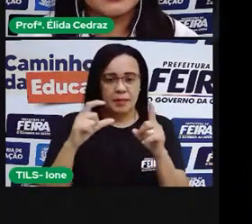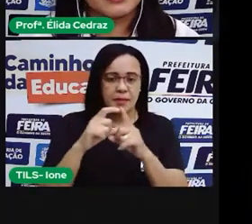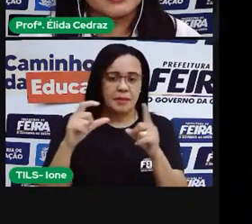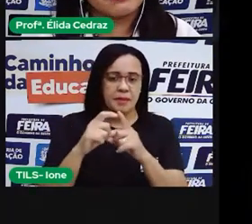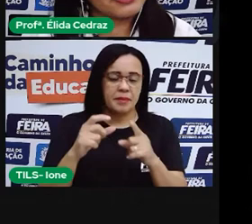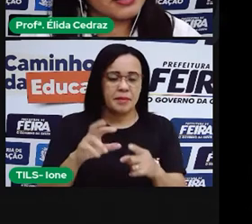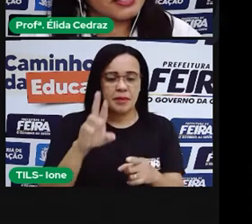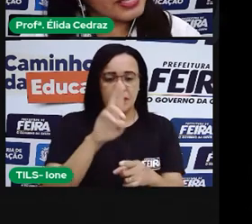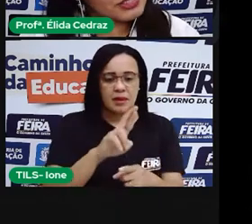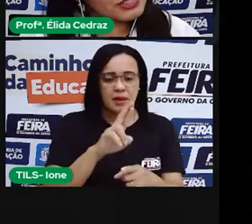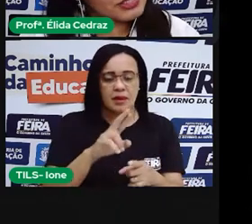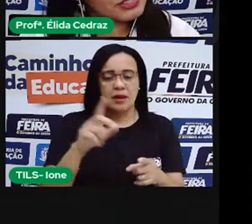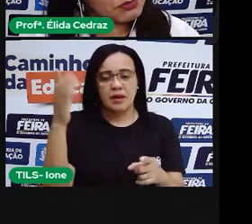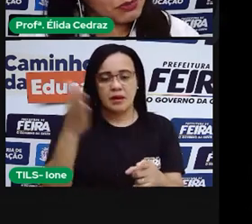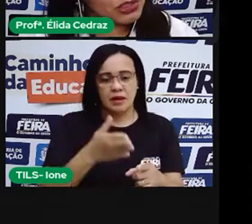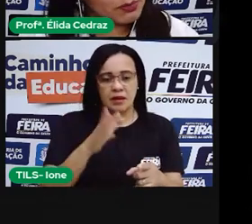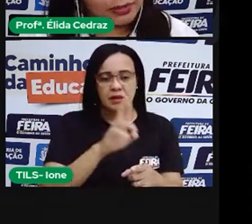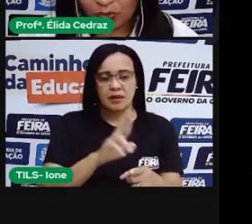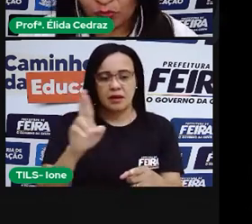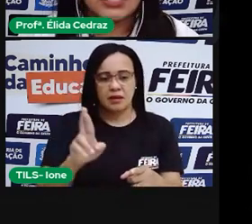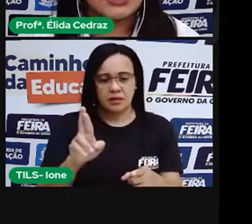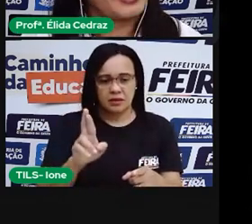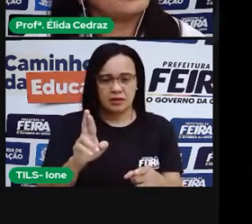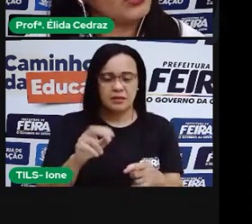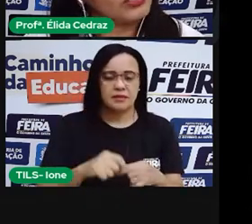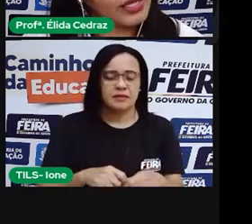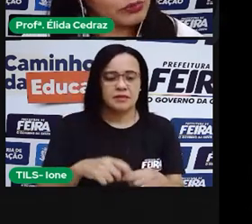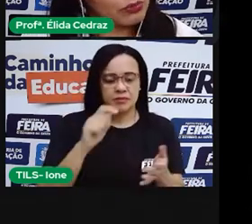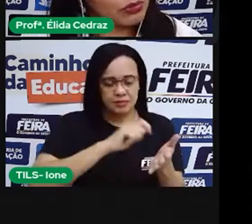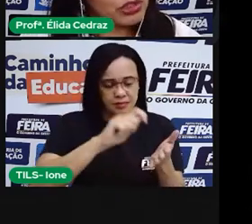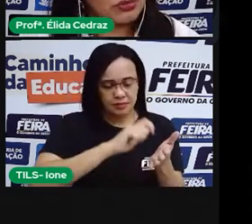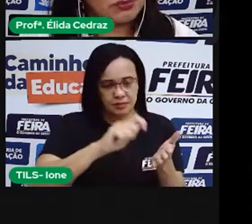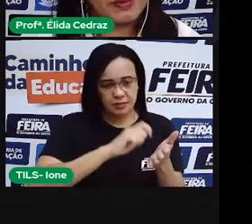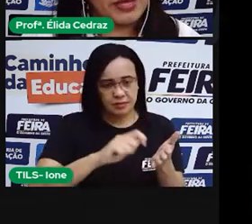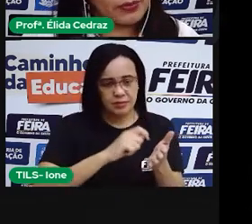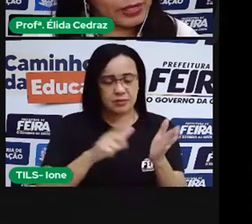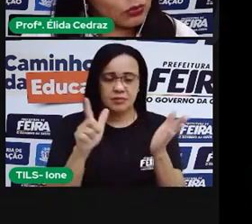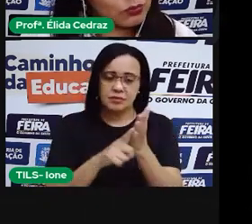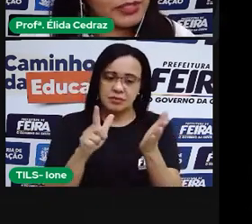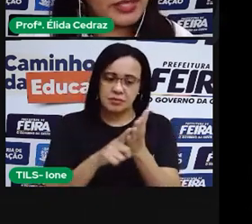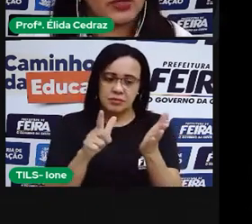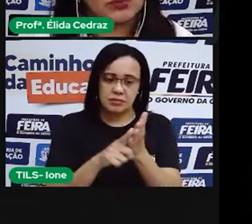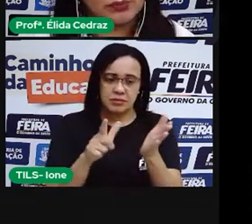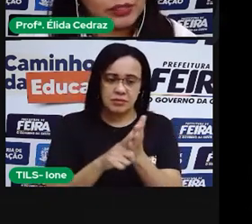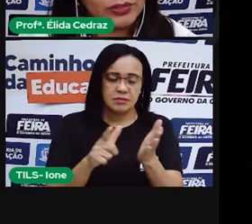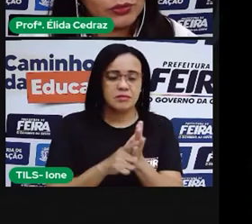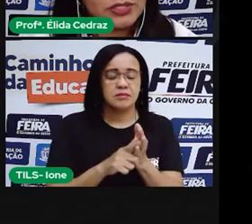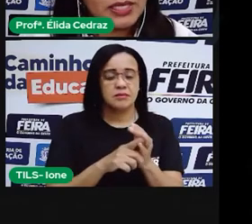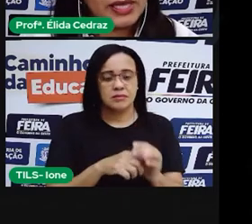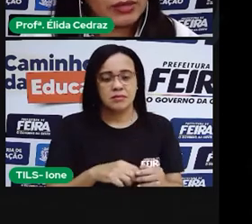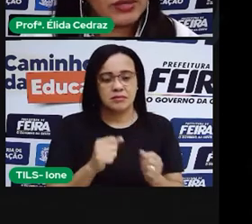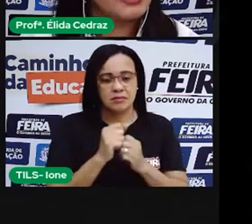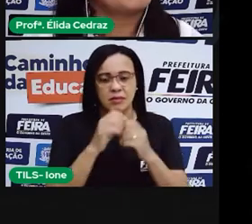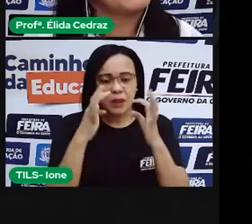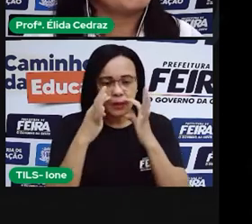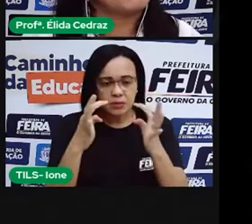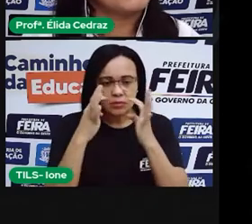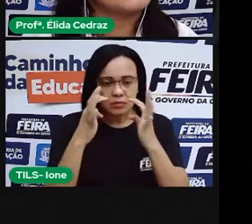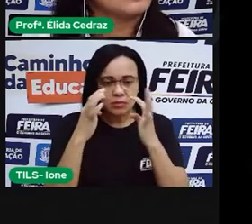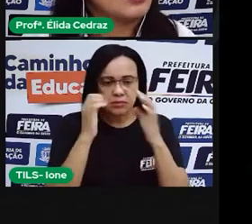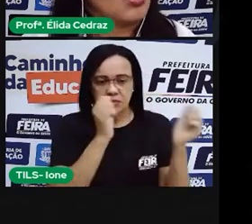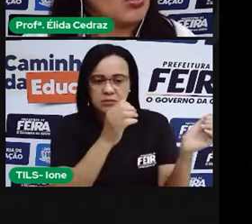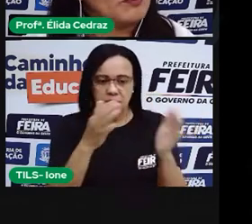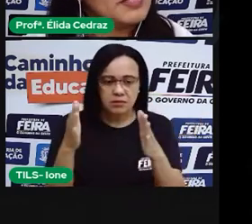que falar a resposta para mim, tá bom? Anota a resposta no papel aí onde você está acompanhando a nossa aula, para